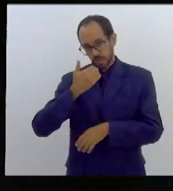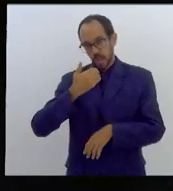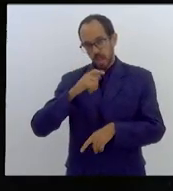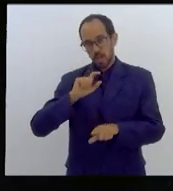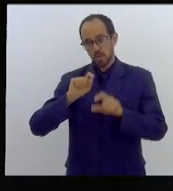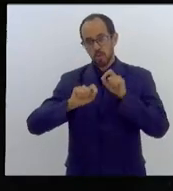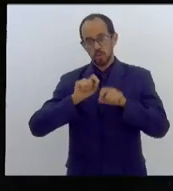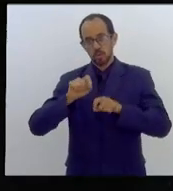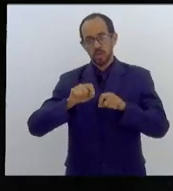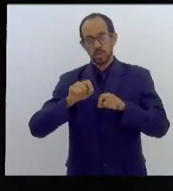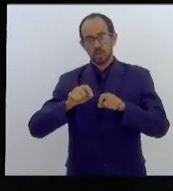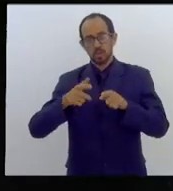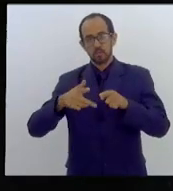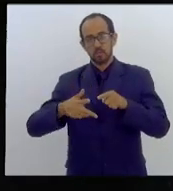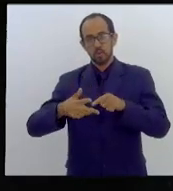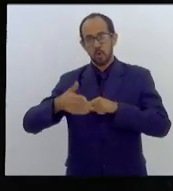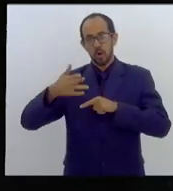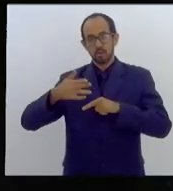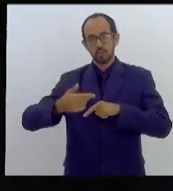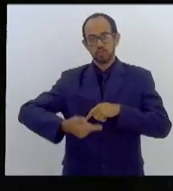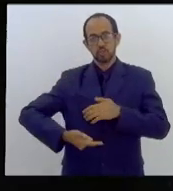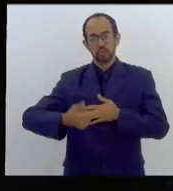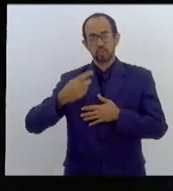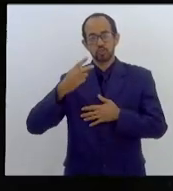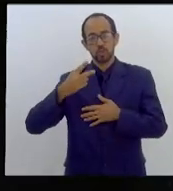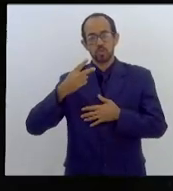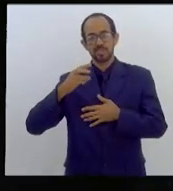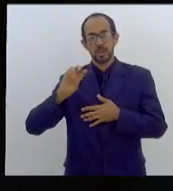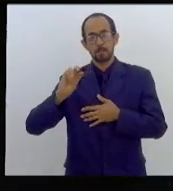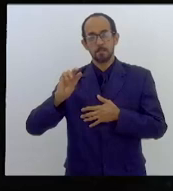ver que houve um corte de